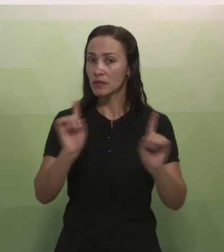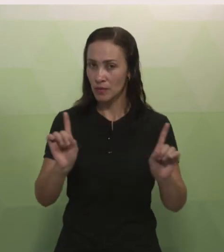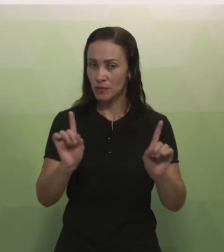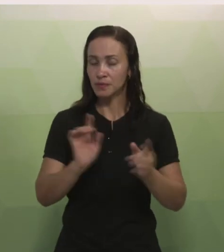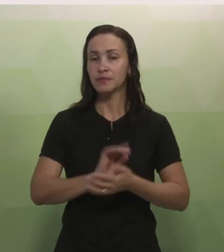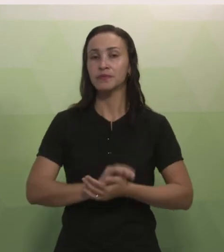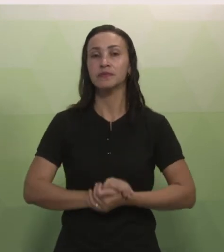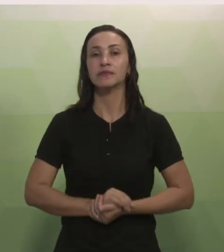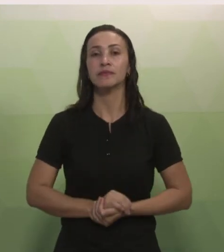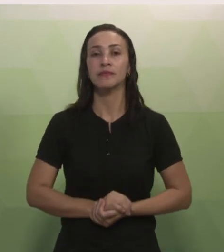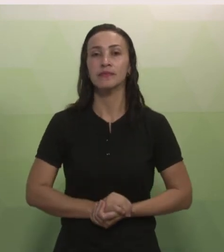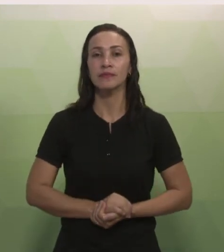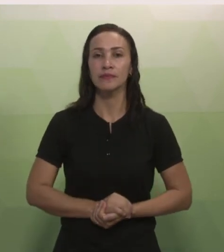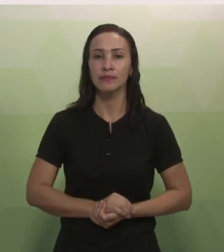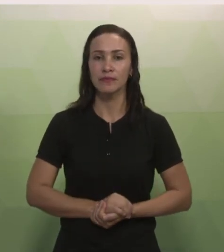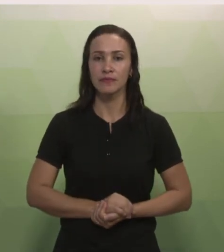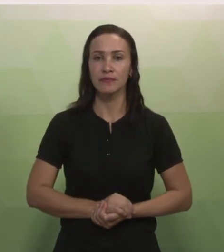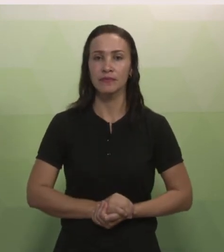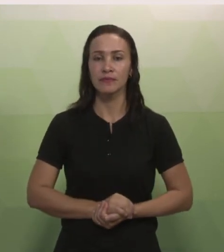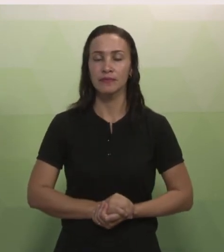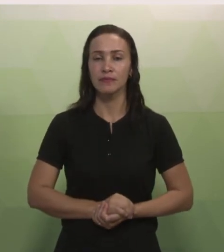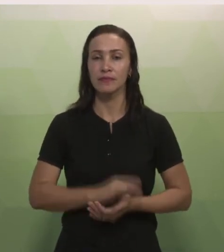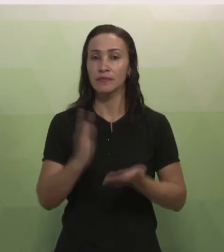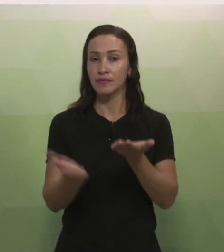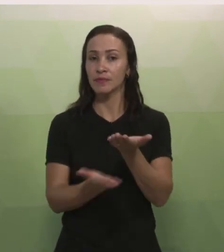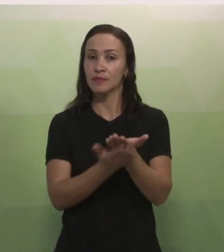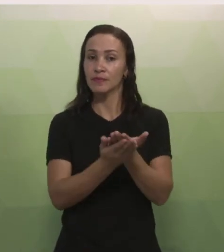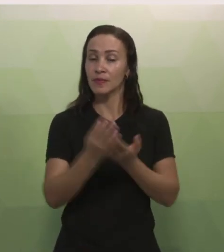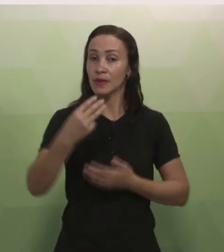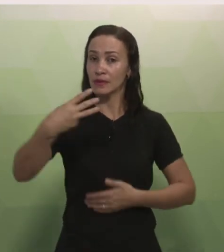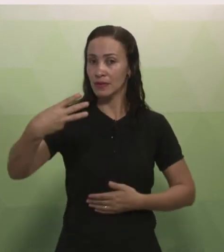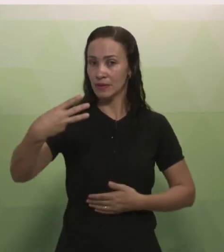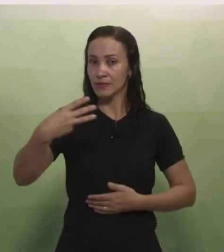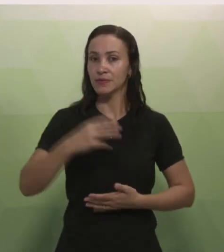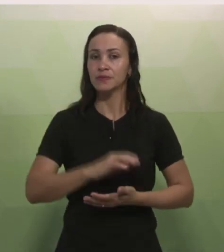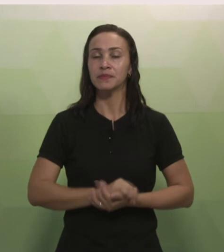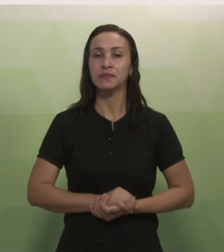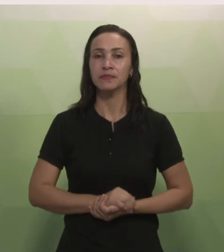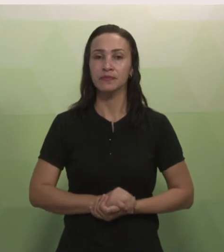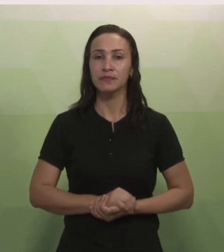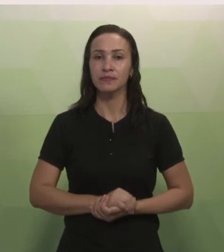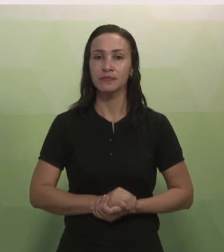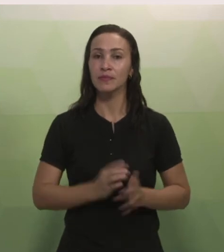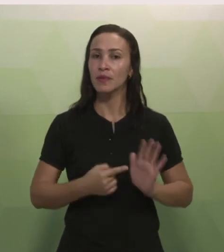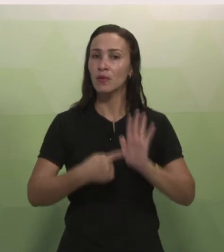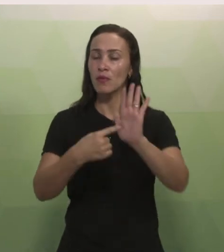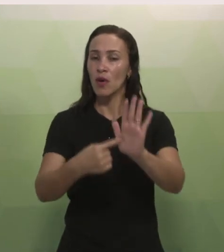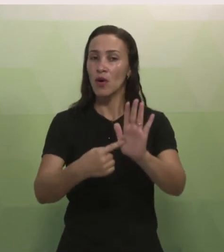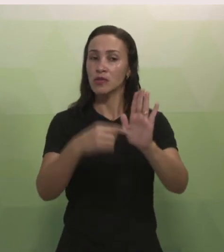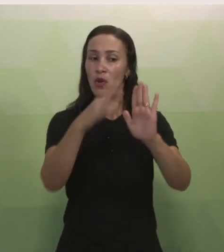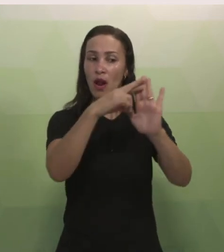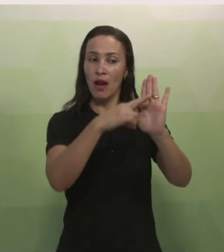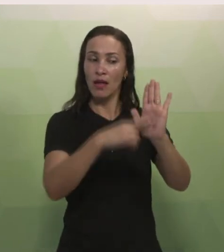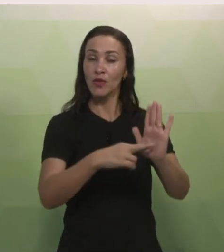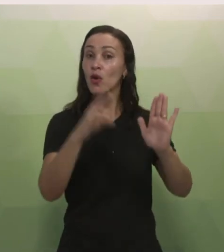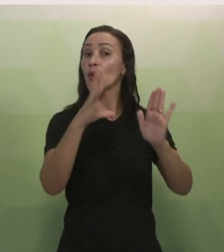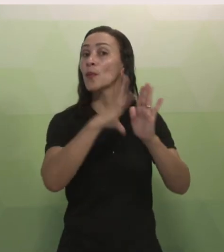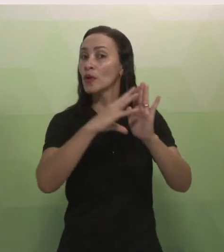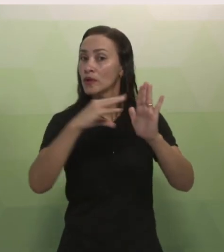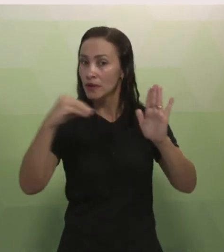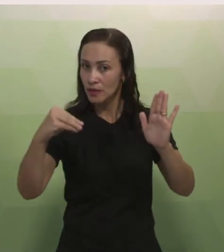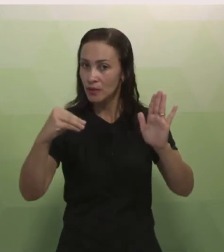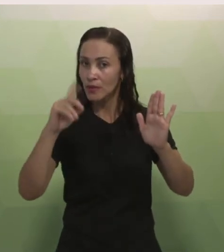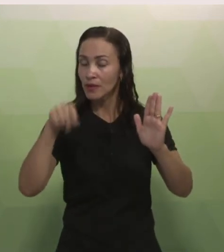descrevendo essas orientações. No anexo 3, nós temos o modelo de